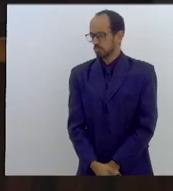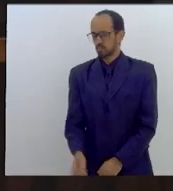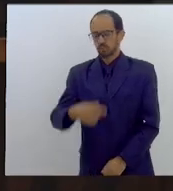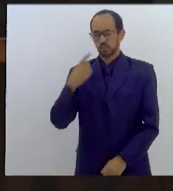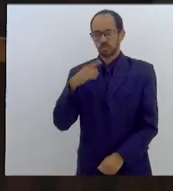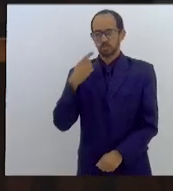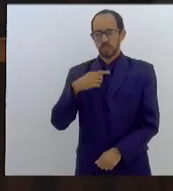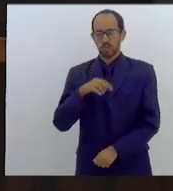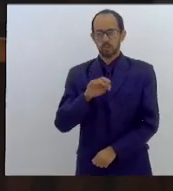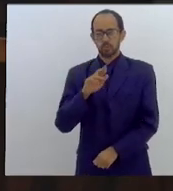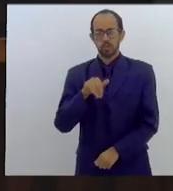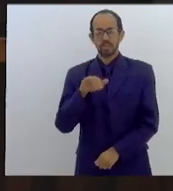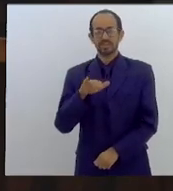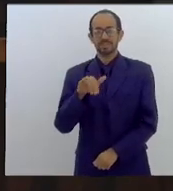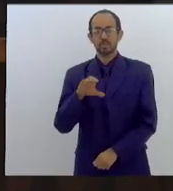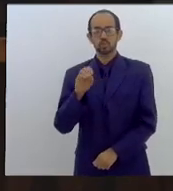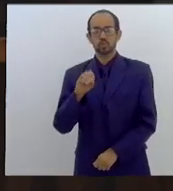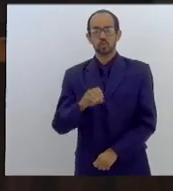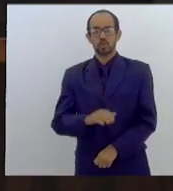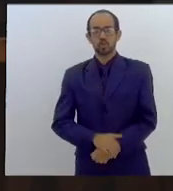Francisco,